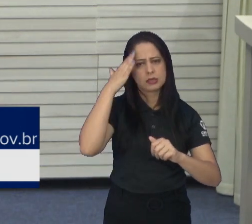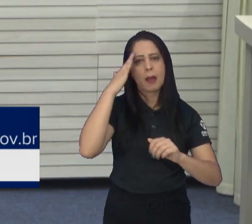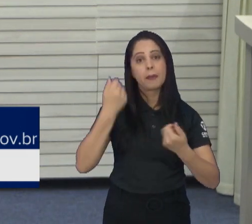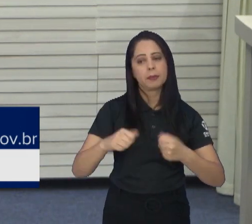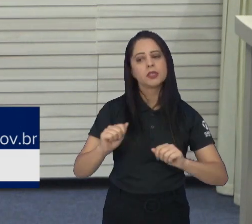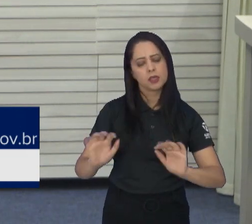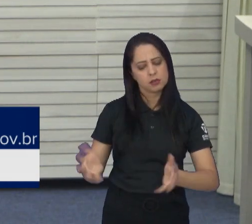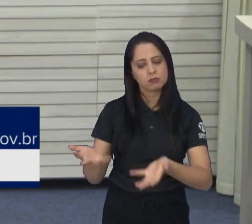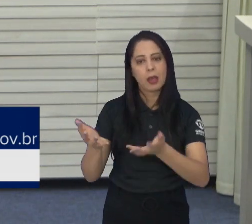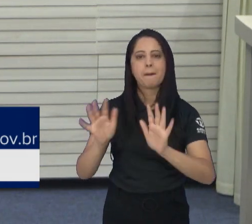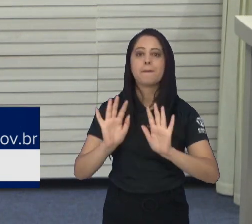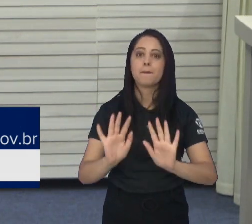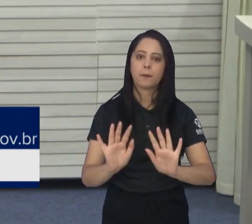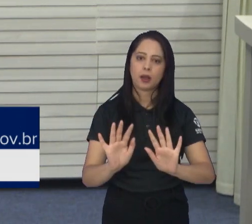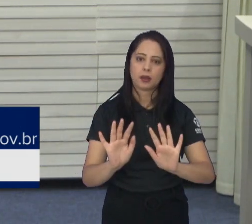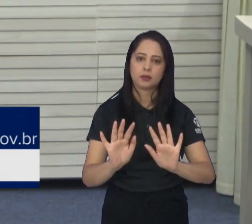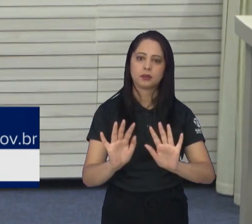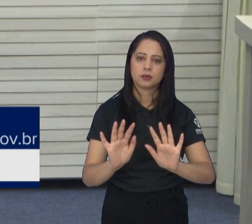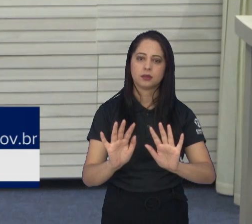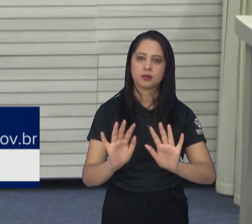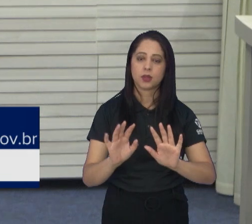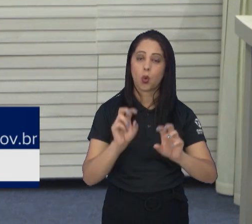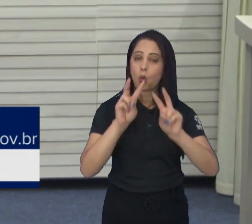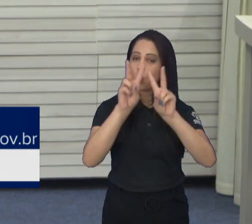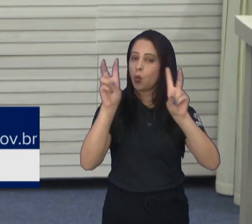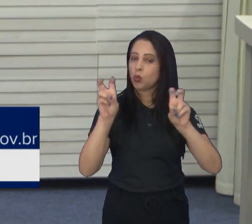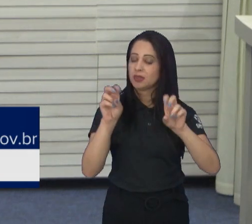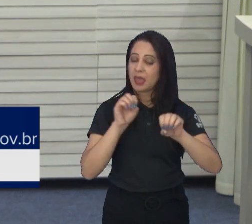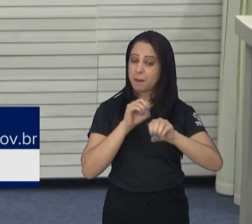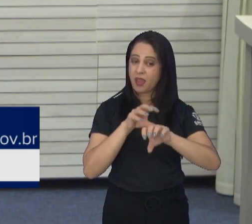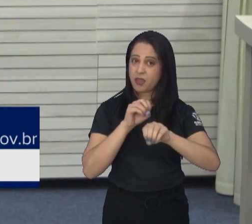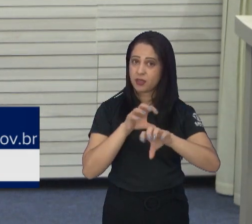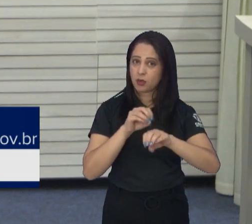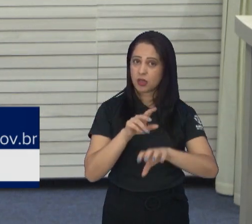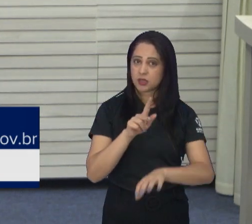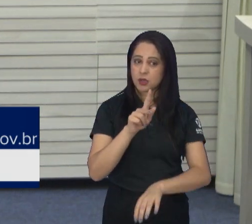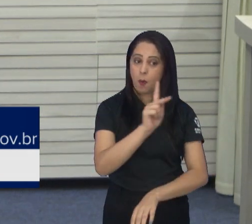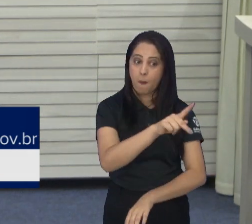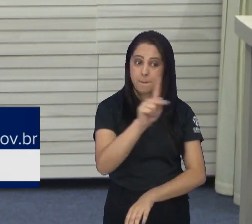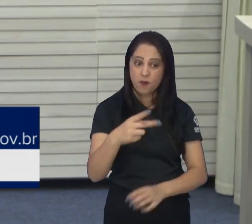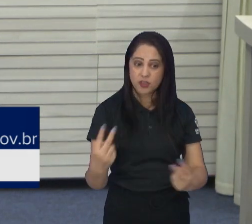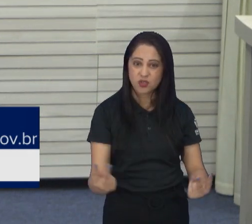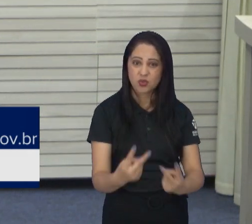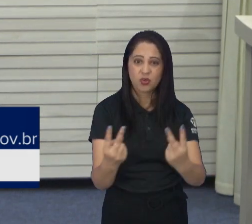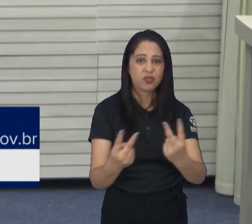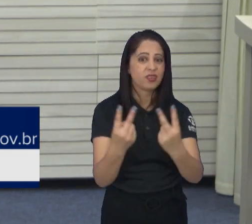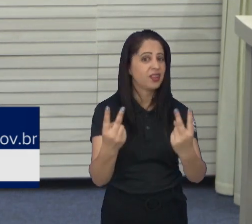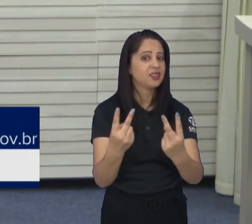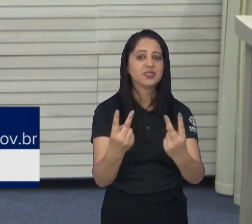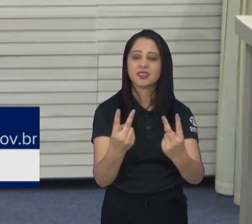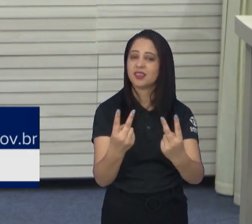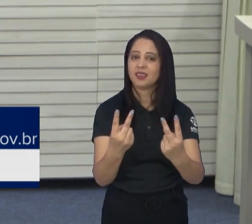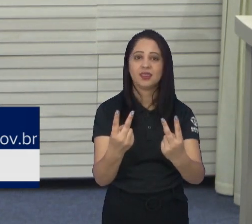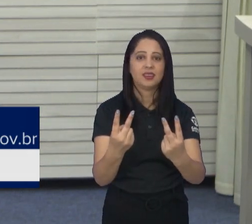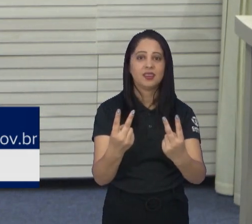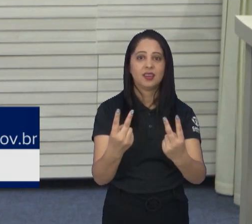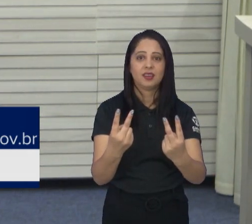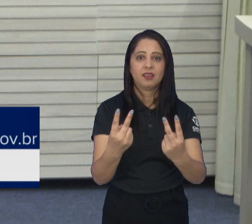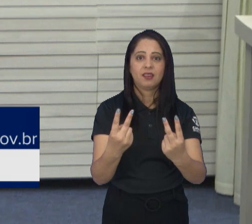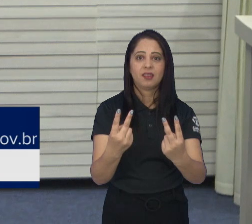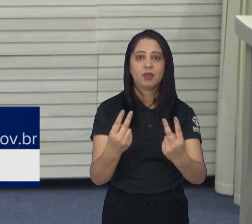mesmo. Agora, a questão da educação, de valorização do professor, é que não tá sendo feito